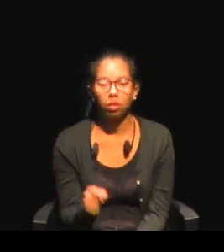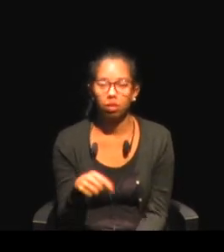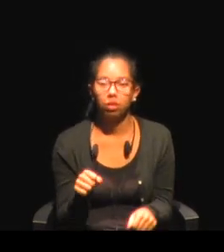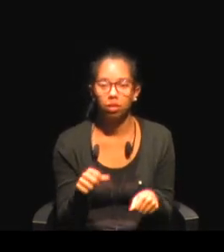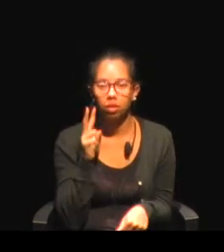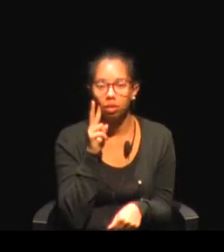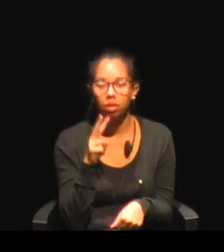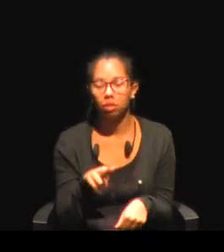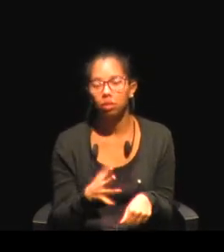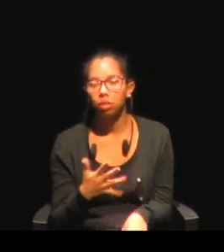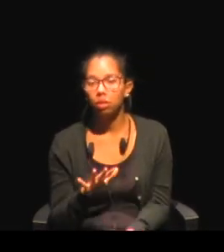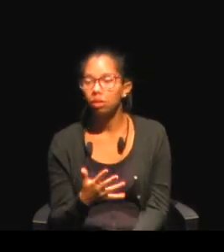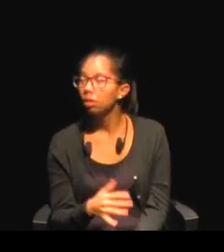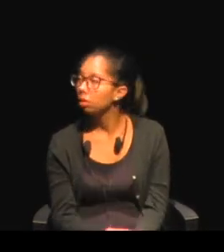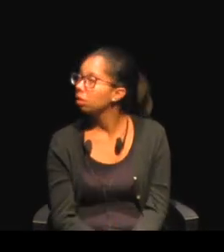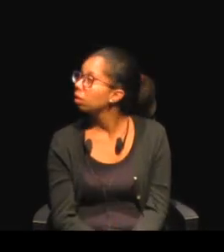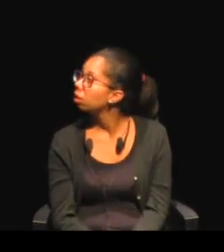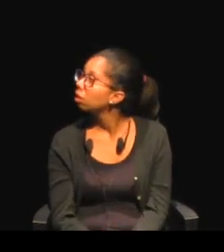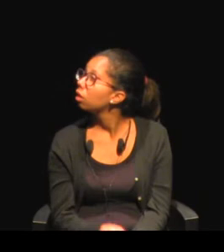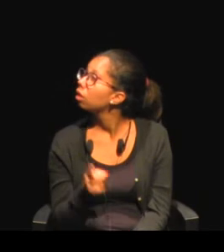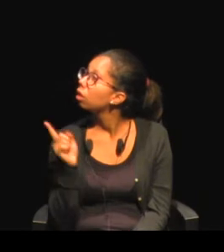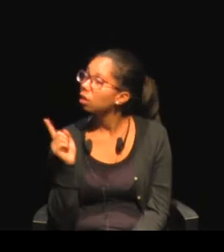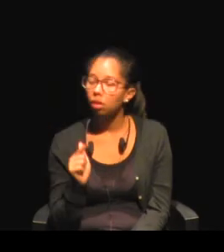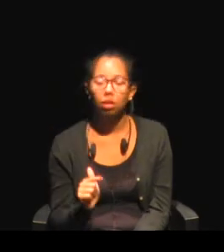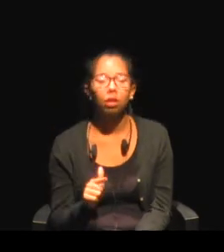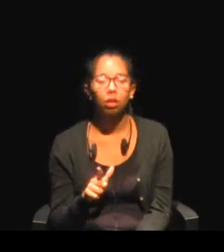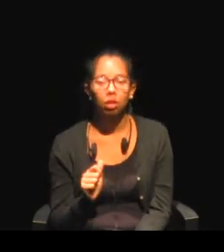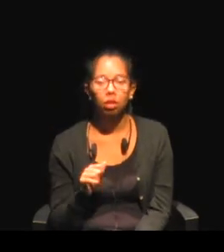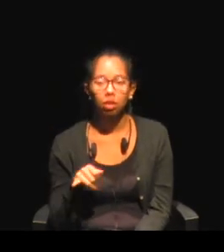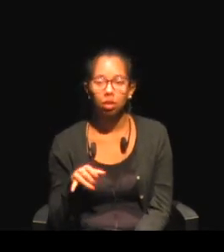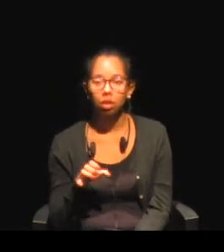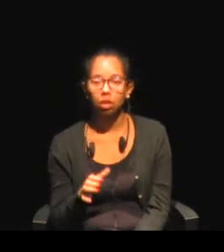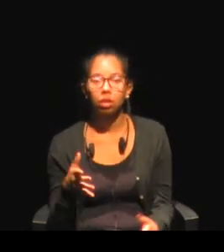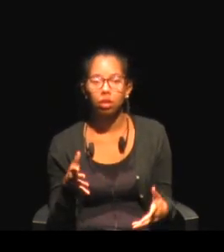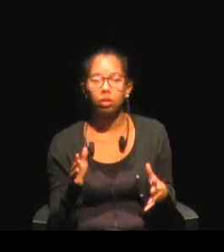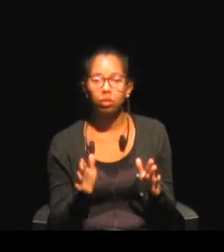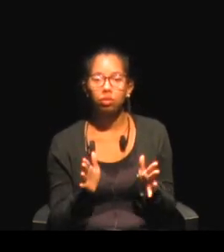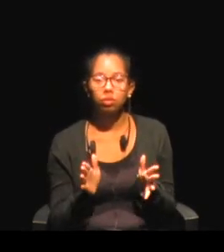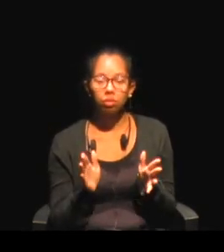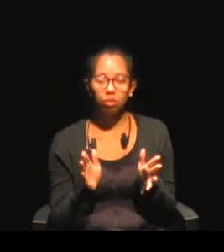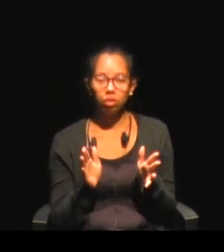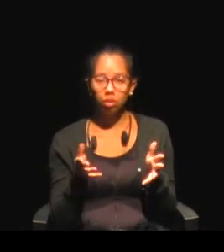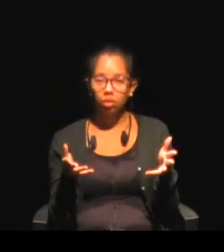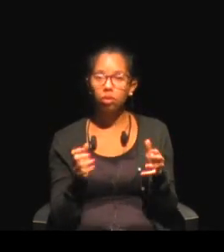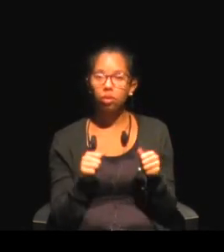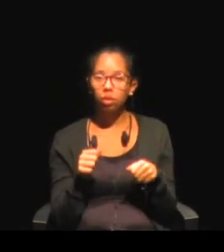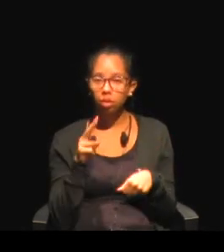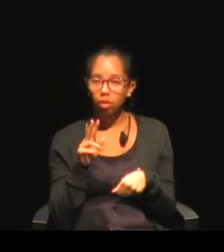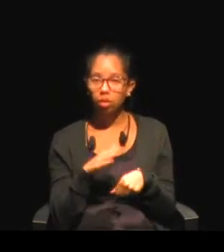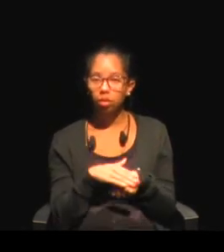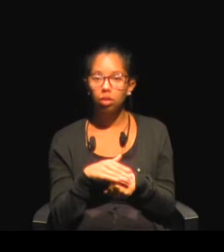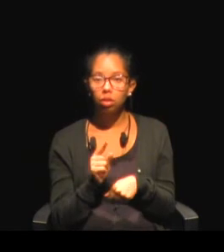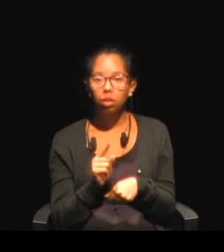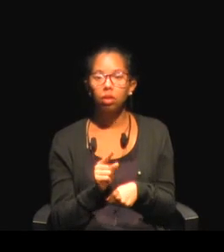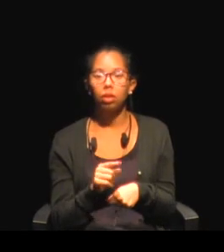essa escadaria. Aqui dá para ver mais ou menos, aqui está o auditório, olha. Quer dizer, a laje está saindo em algum lugar aqui. Hoje ela está aparente aqui, ó. Da partir